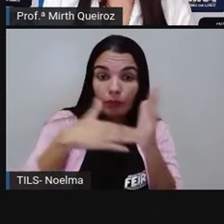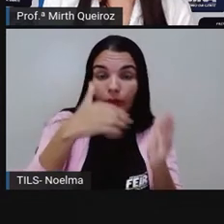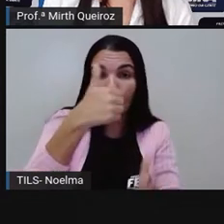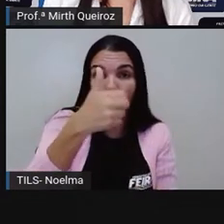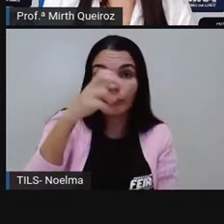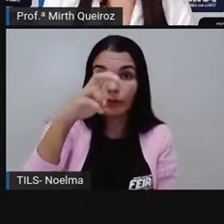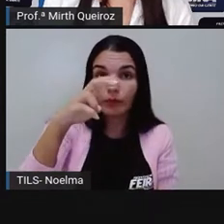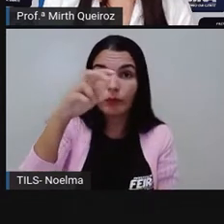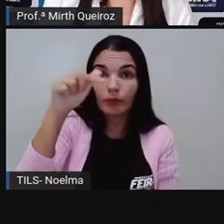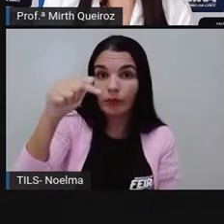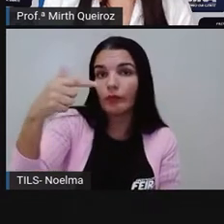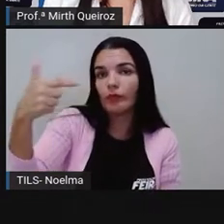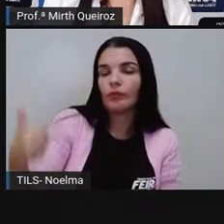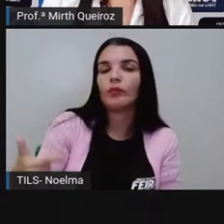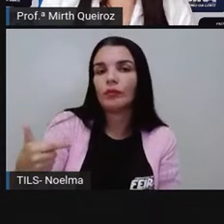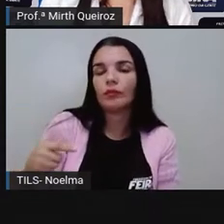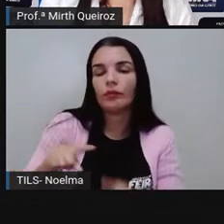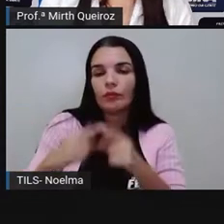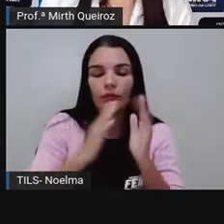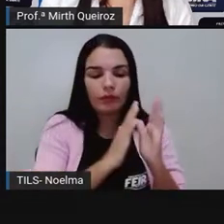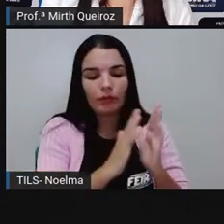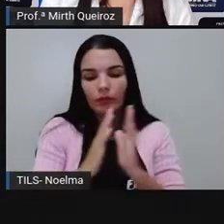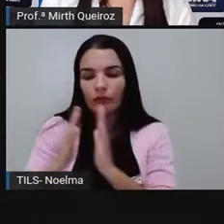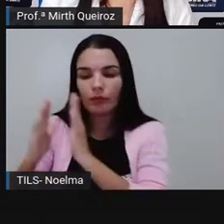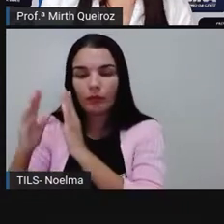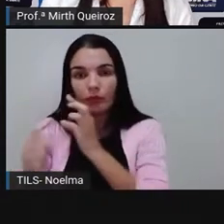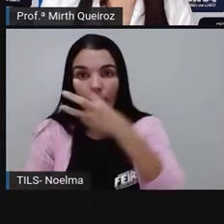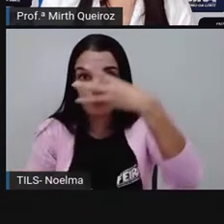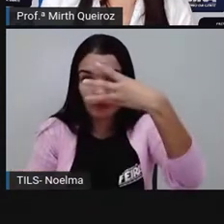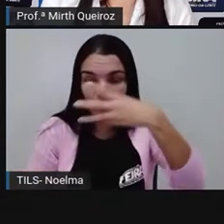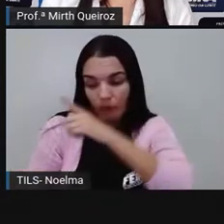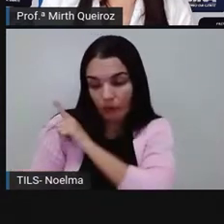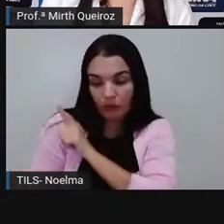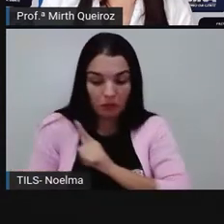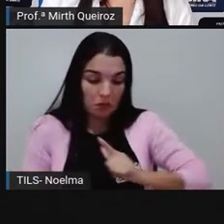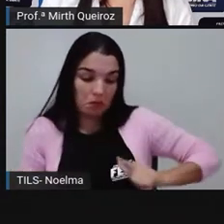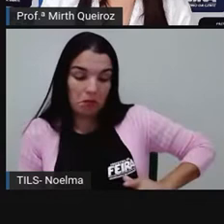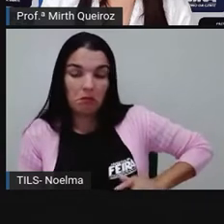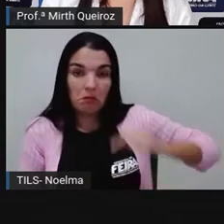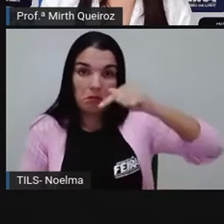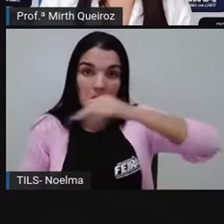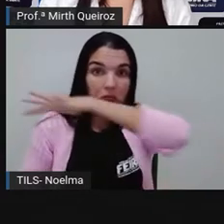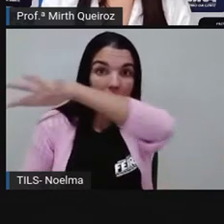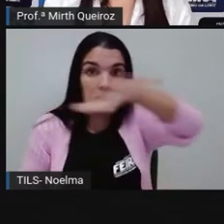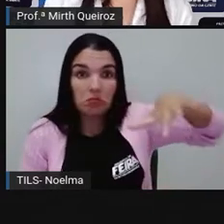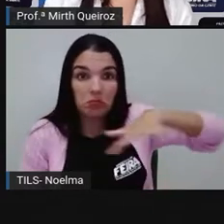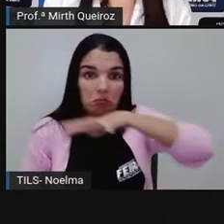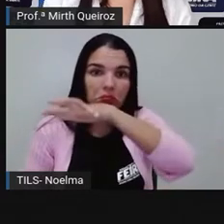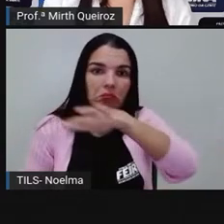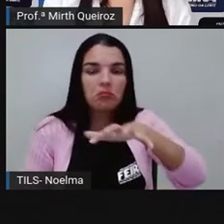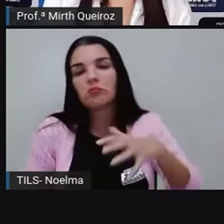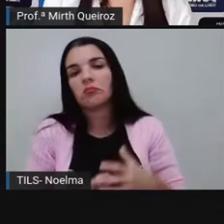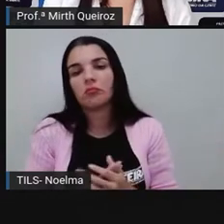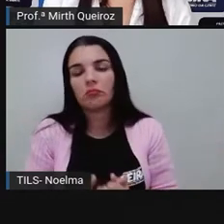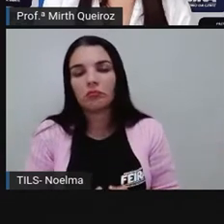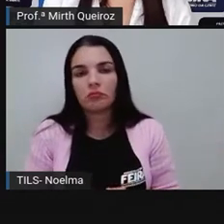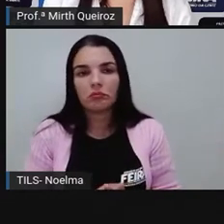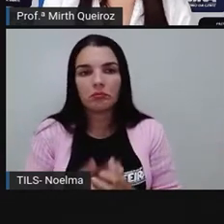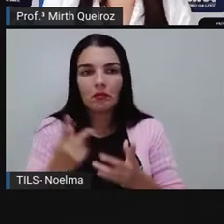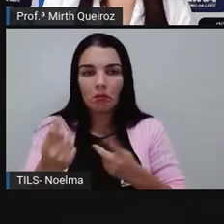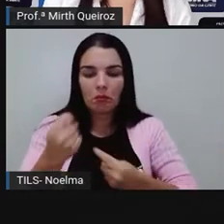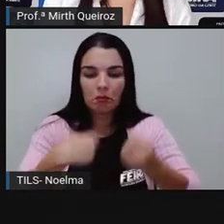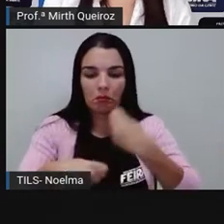1572. Esse foi o período que esses três primeiros governadores gerais administraram